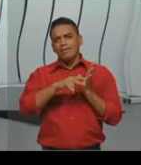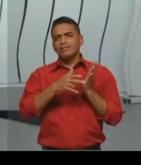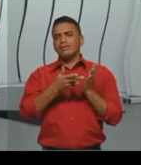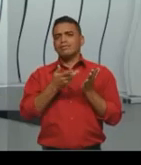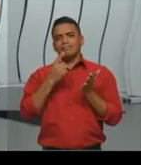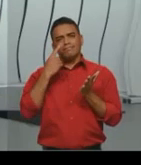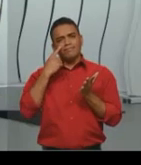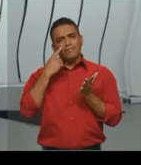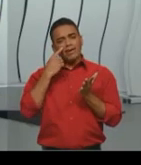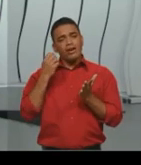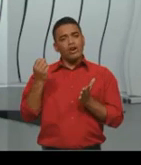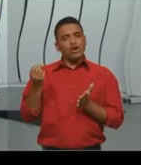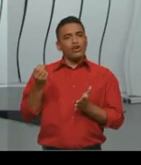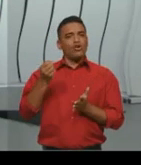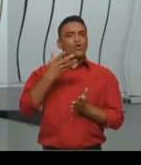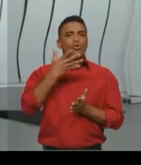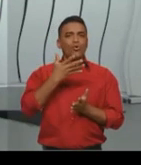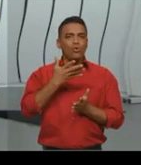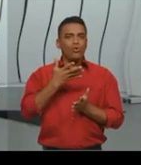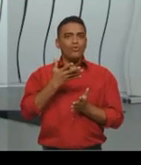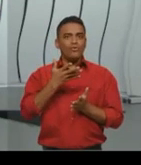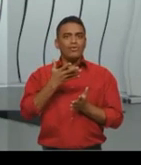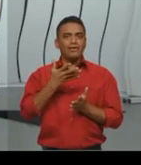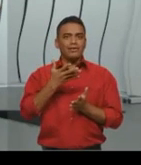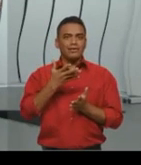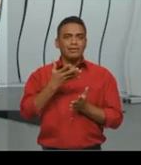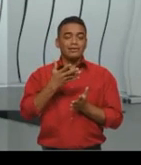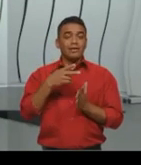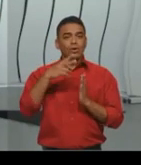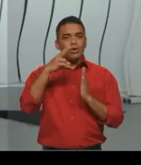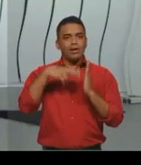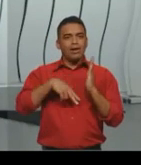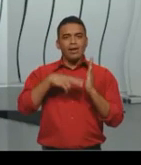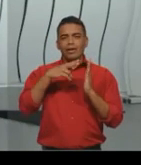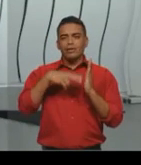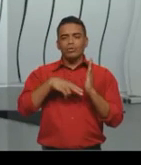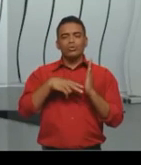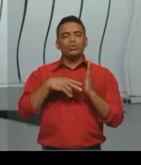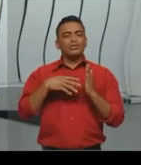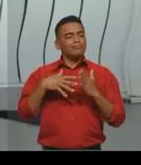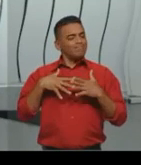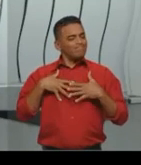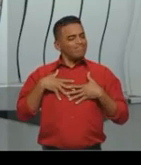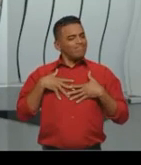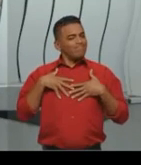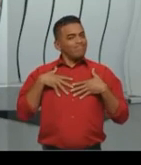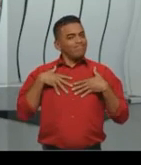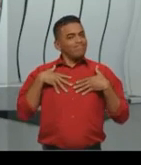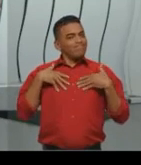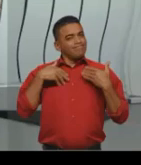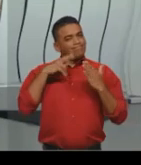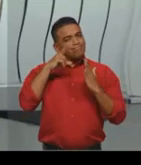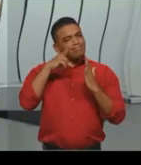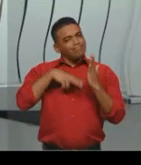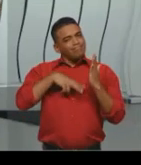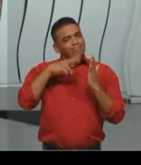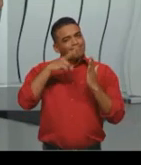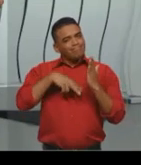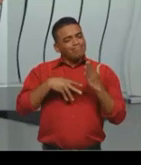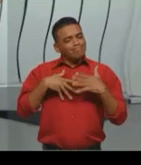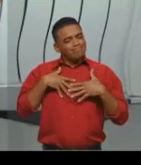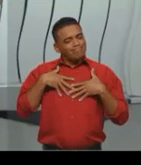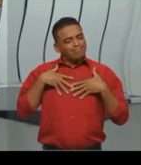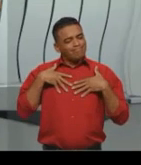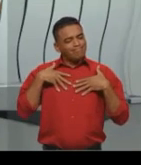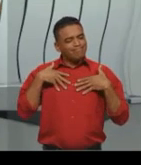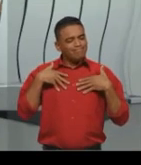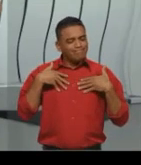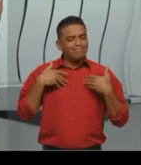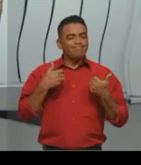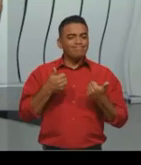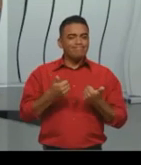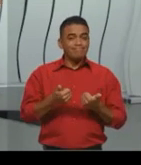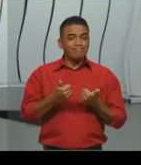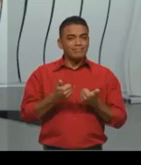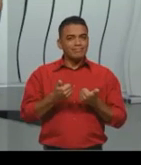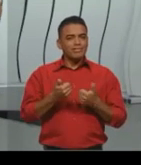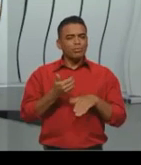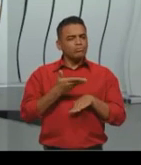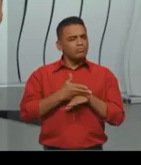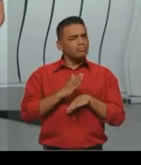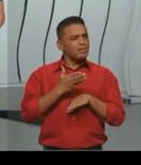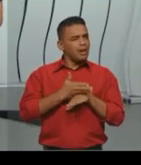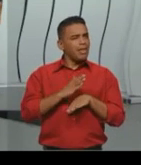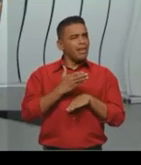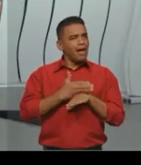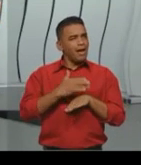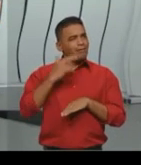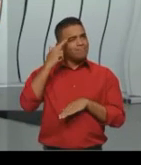informações, não. É para você enriquecer, chama leitura do prazer, a leitura de você exercitar a imaginação, exercitar